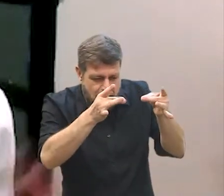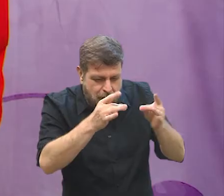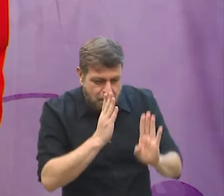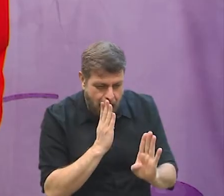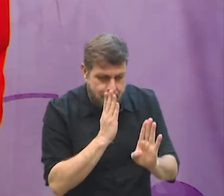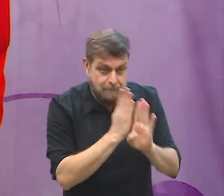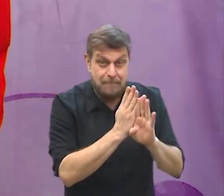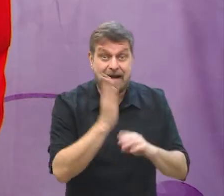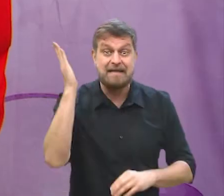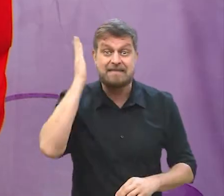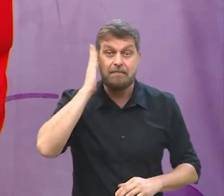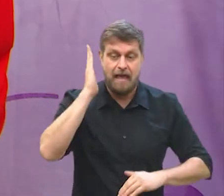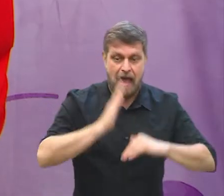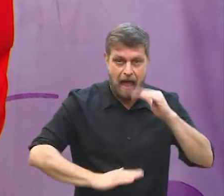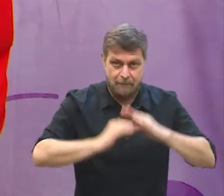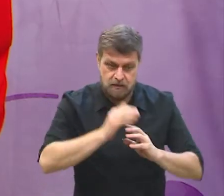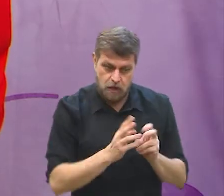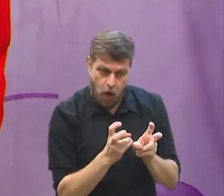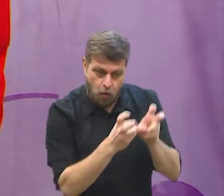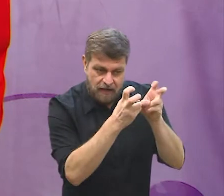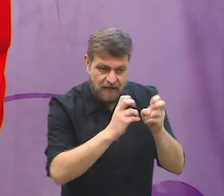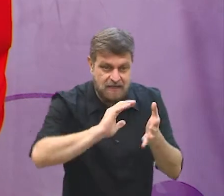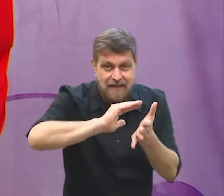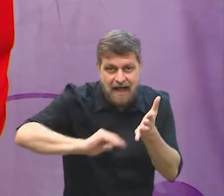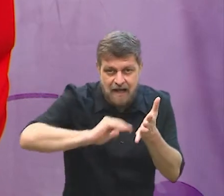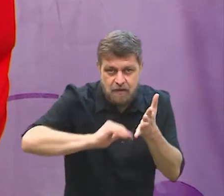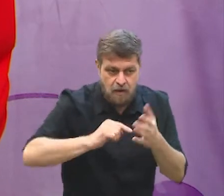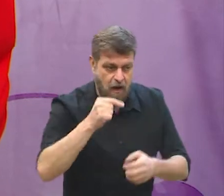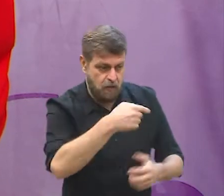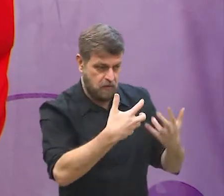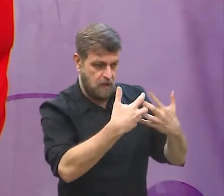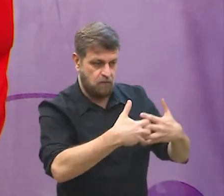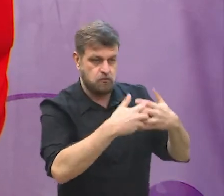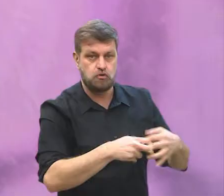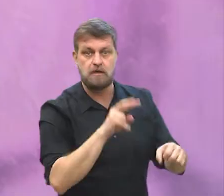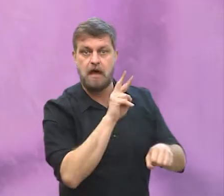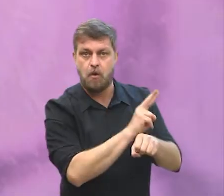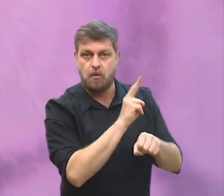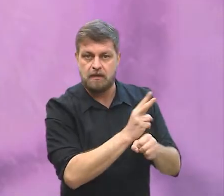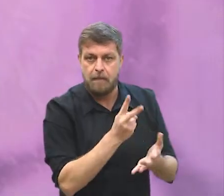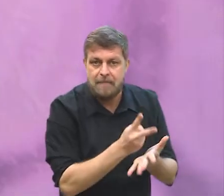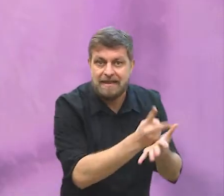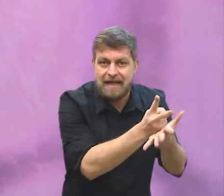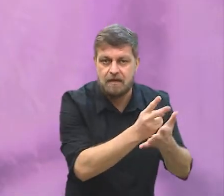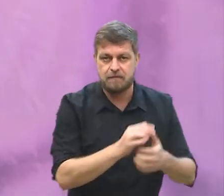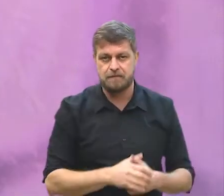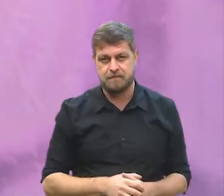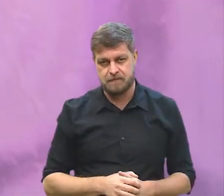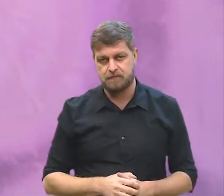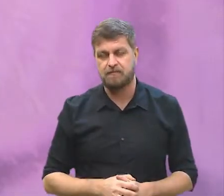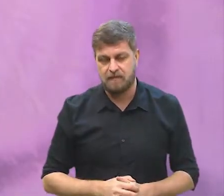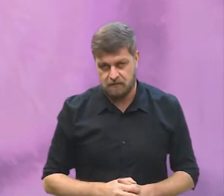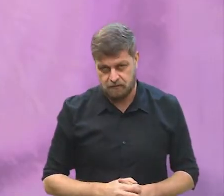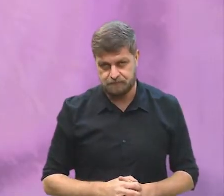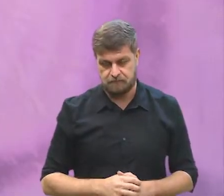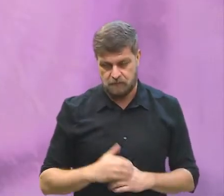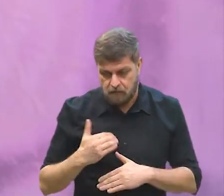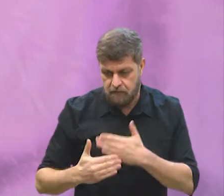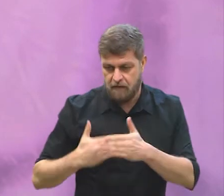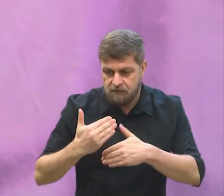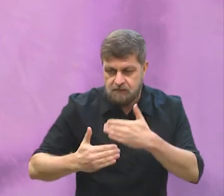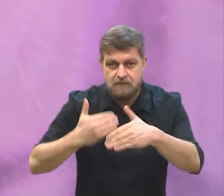ele está tirando onde tem tumor e preservando a parte funcional do paciente. Agora, doutora, isso vem avançando